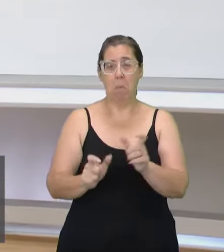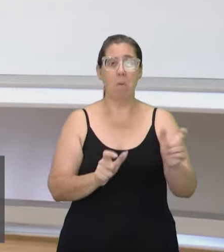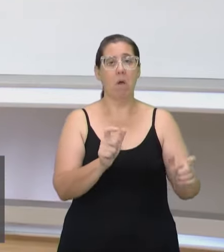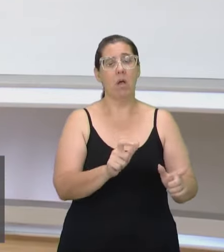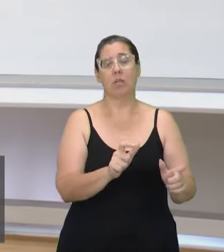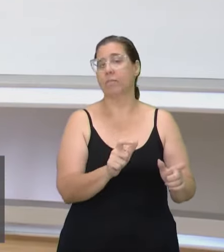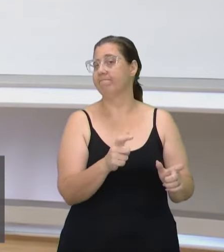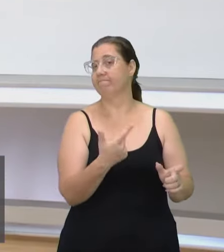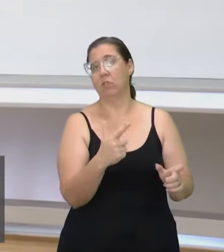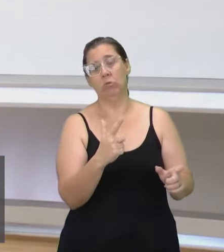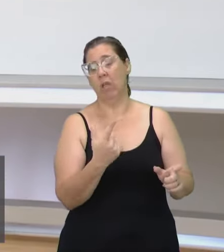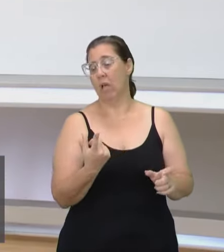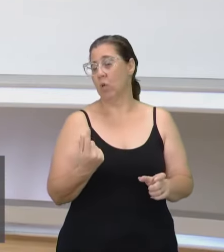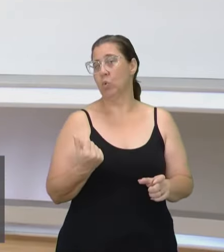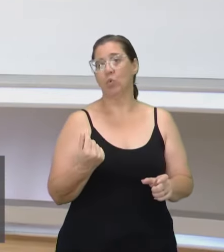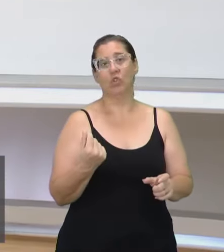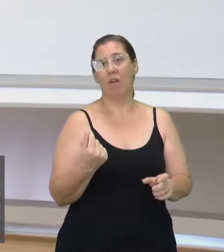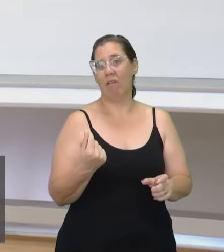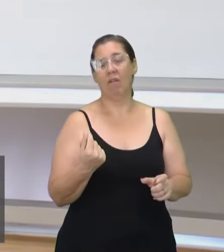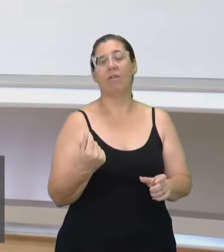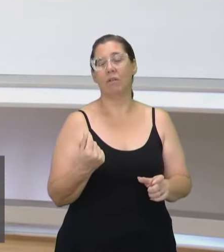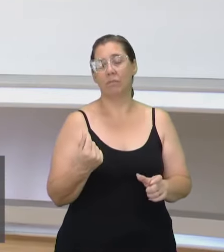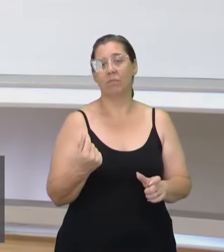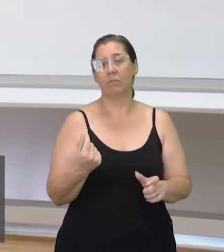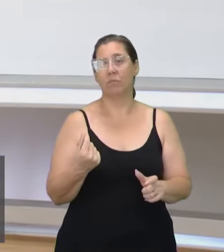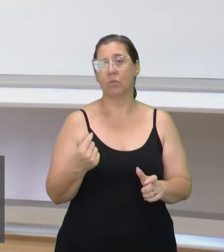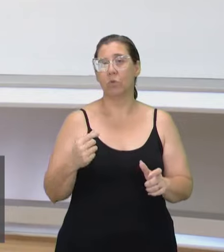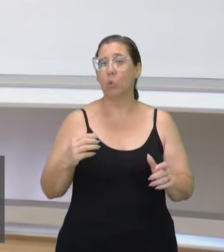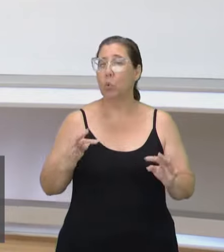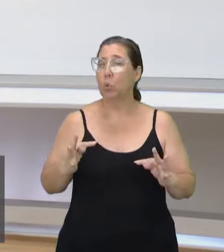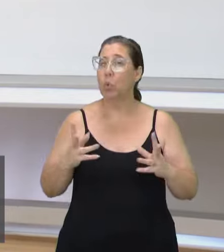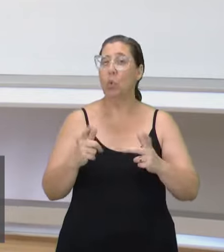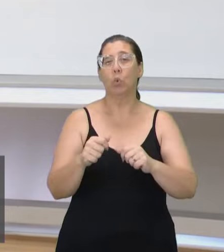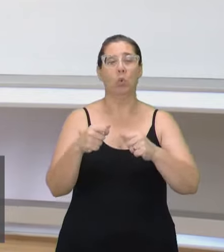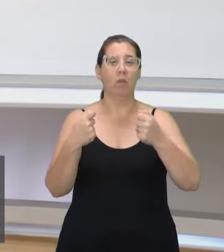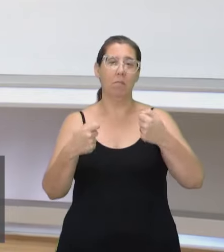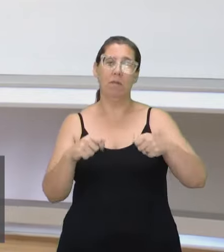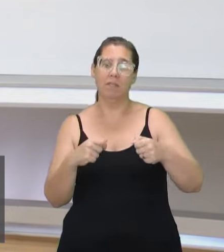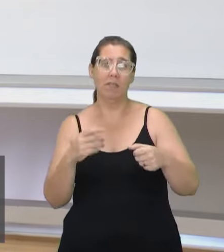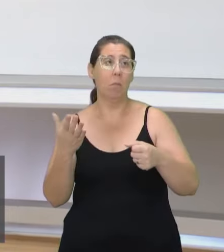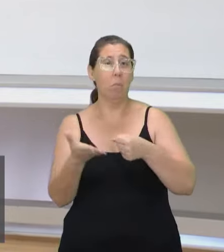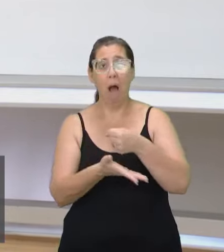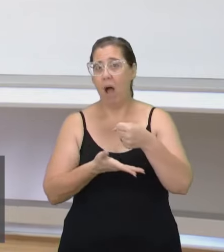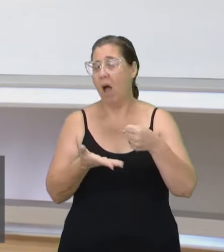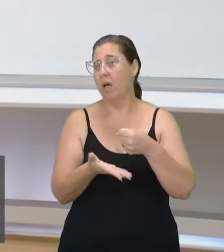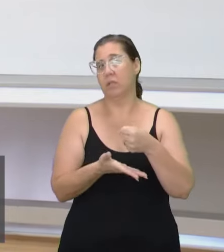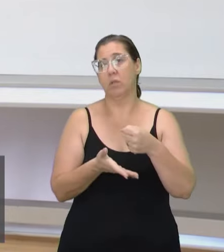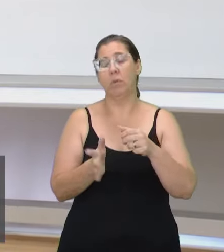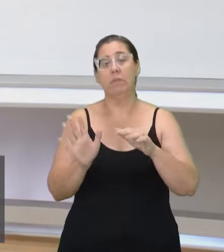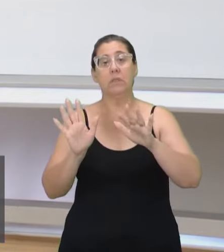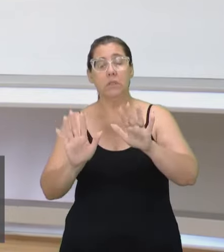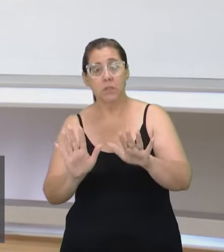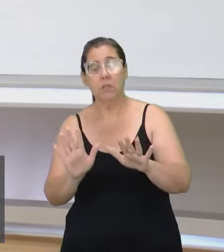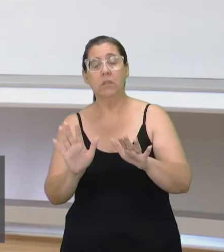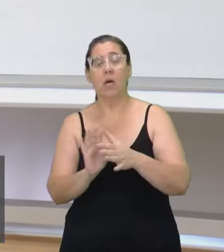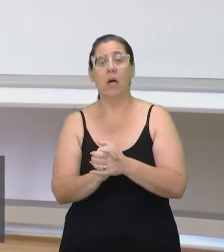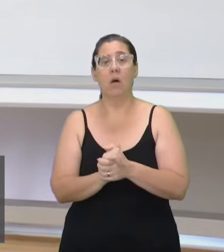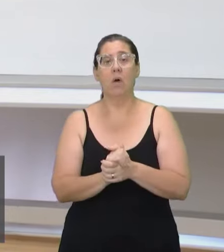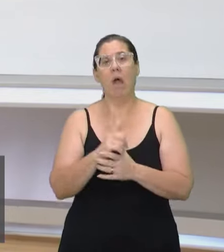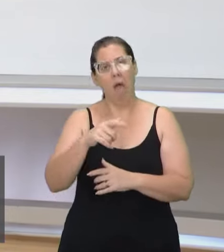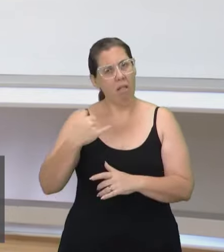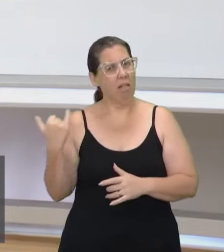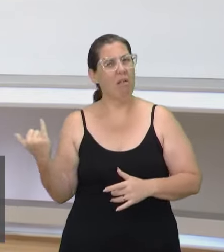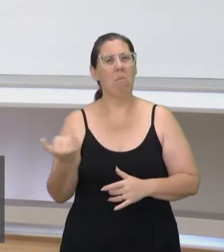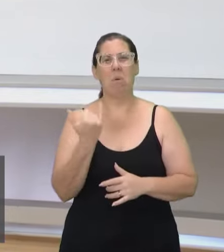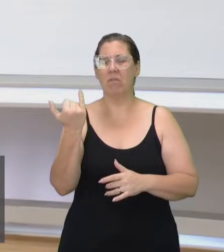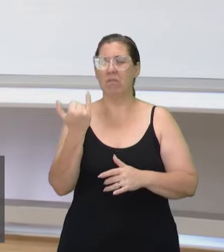não tem a renda suficiente, né, para suas necessidades básicas. Então, esse é um